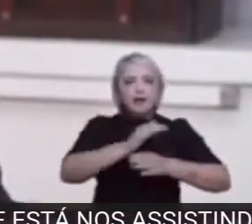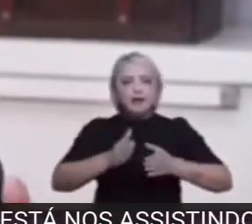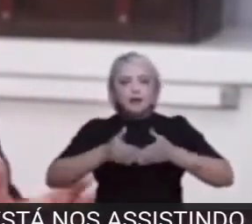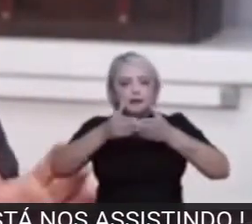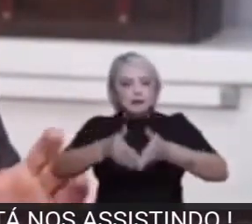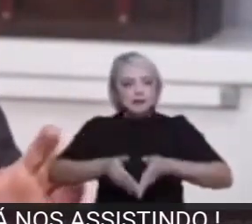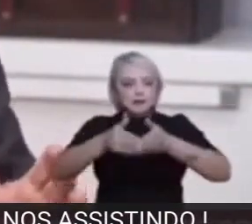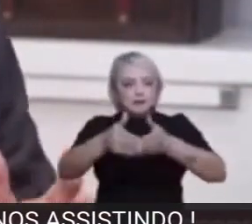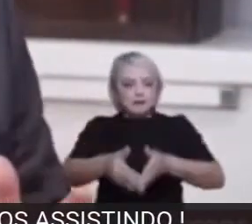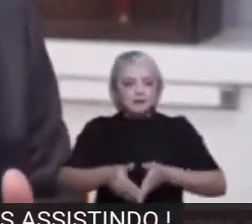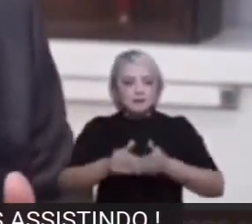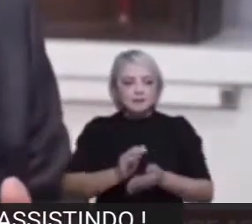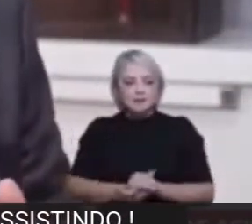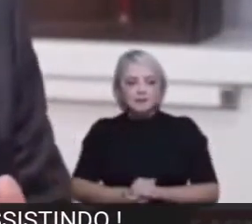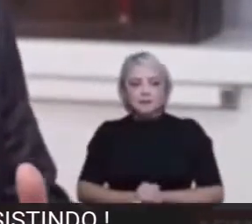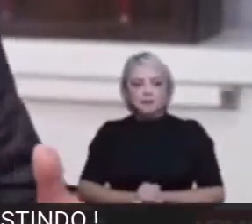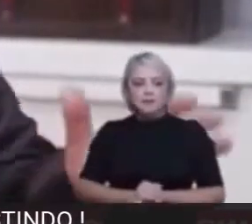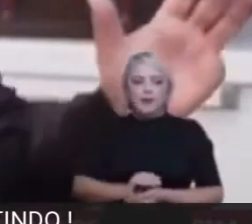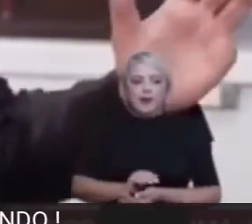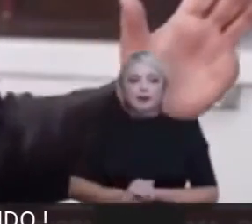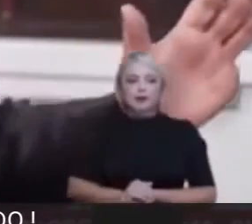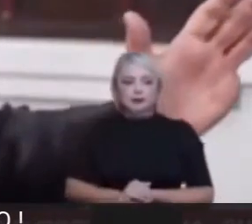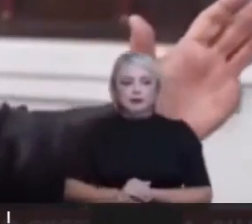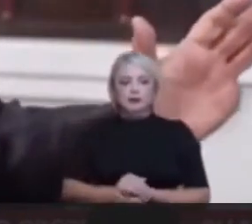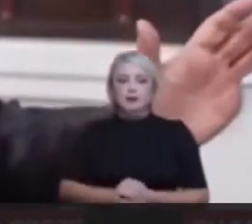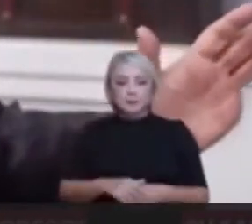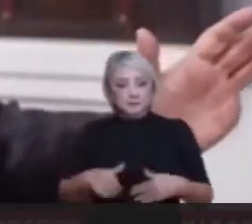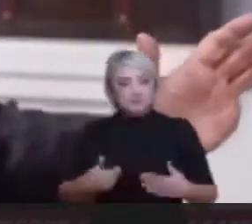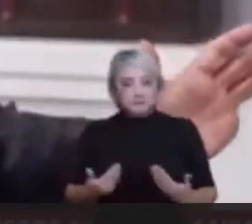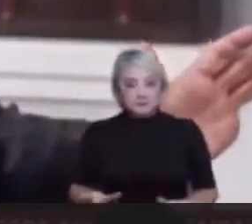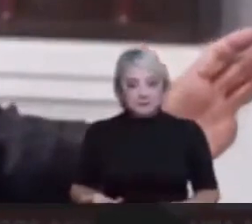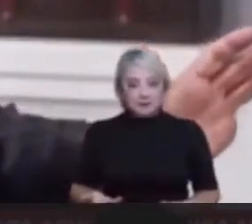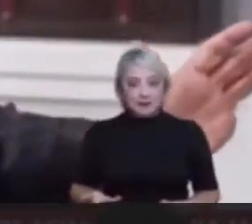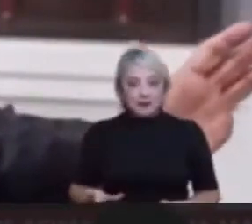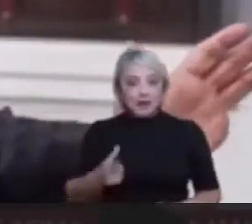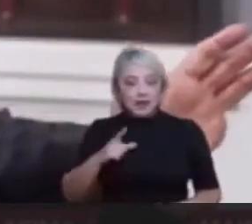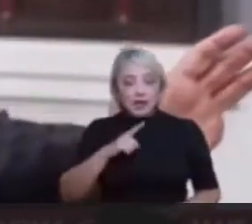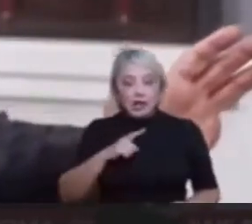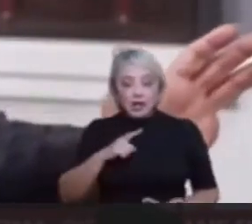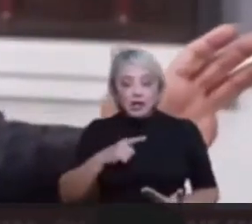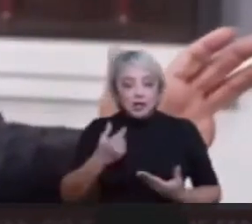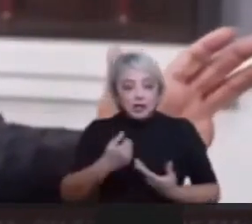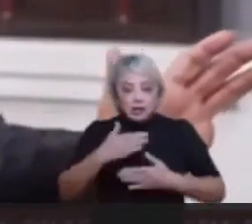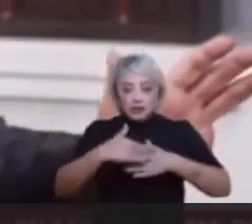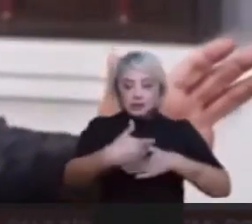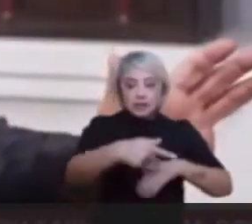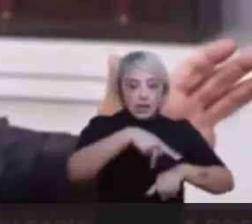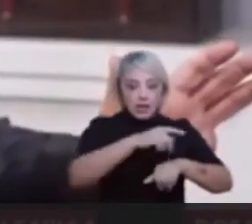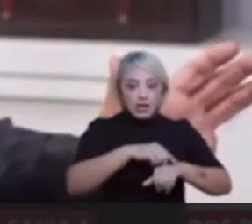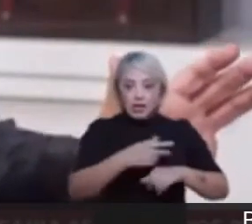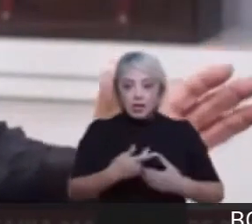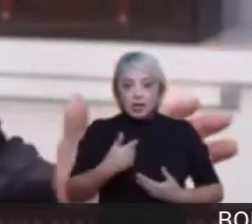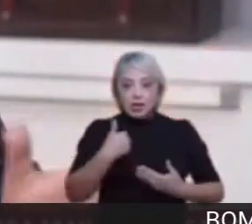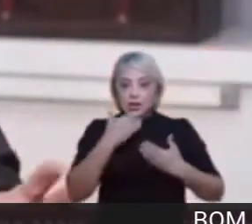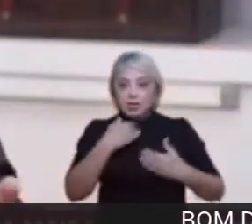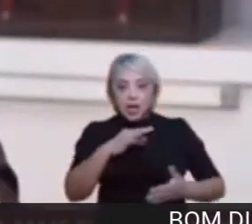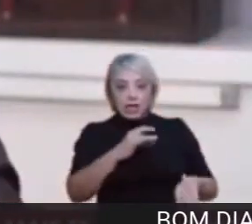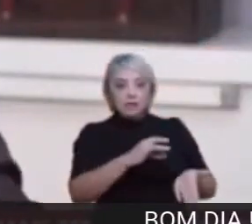e marítima. Sabe? De possíveis inimigos externos, porque ninguém está livre de inimigo externo.